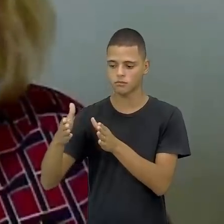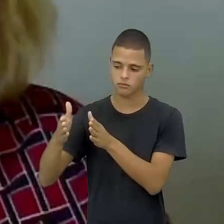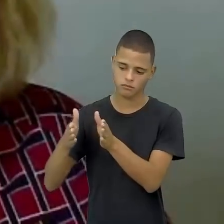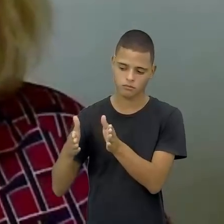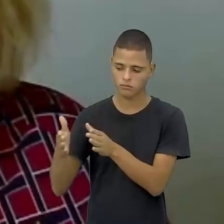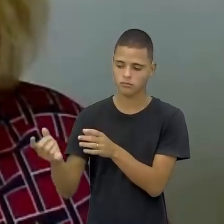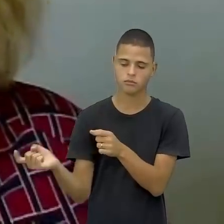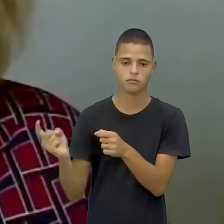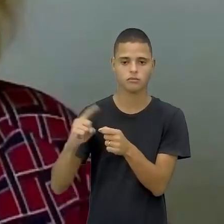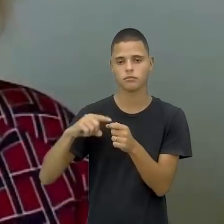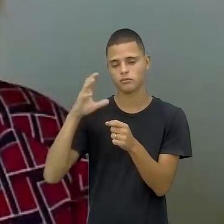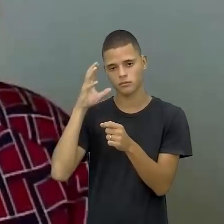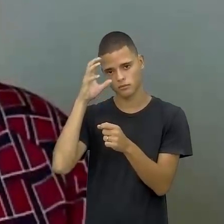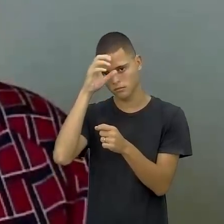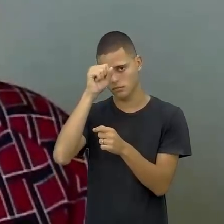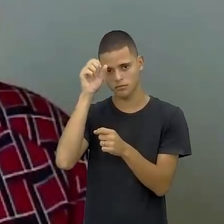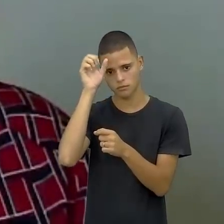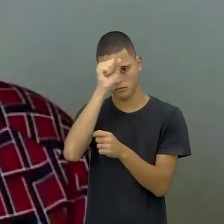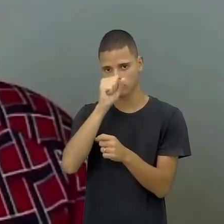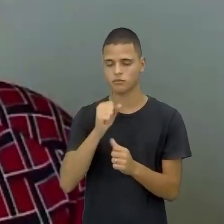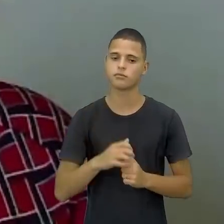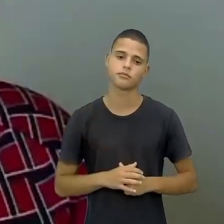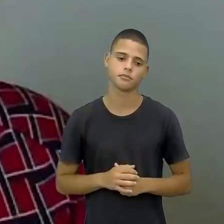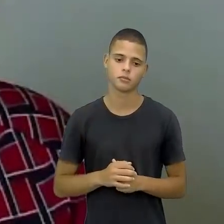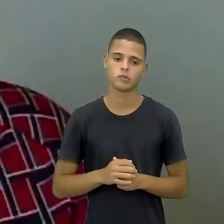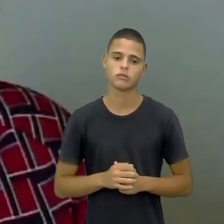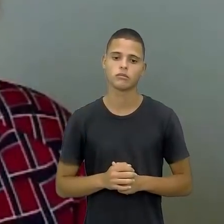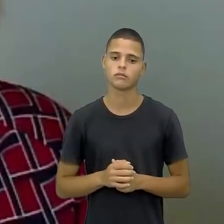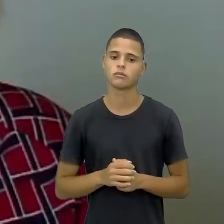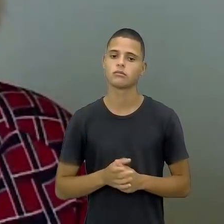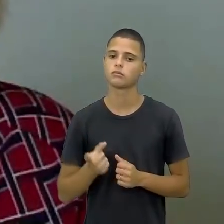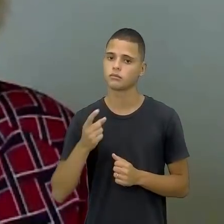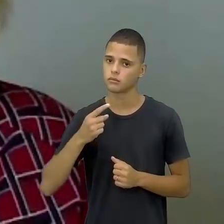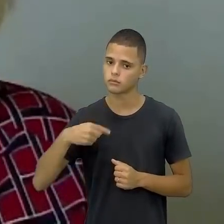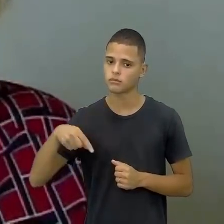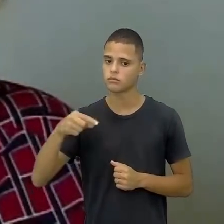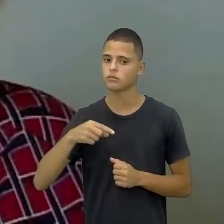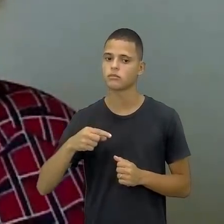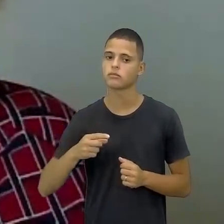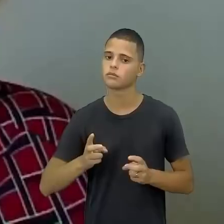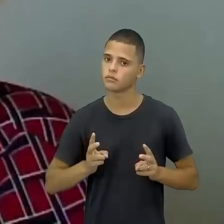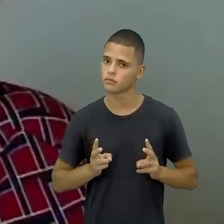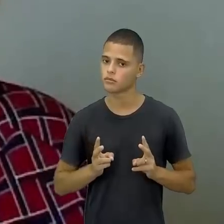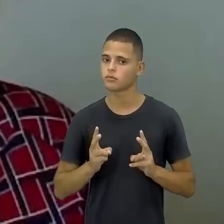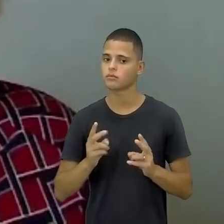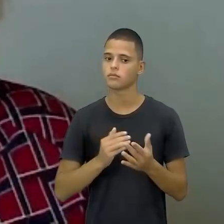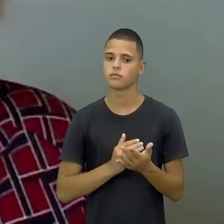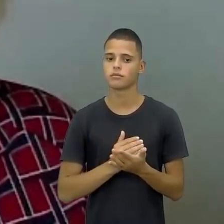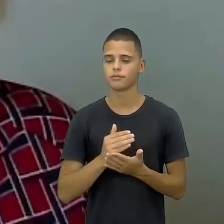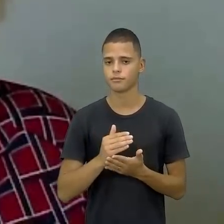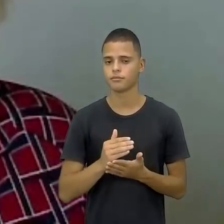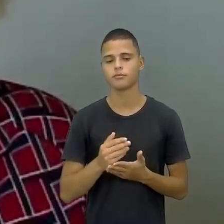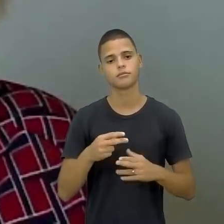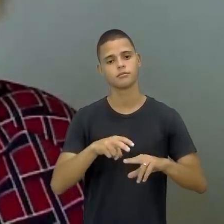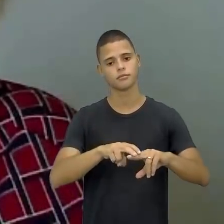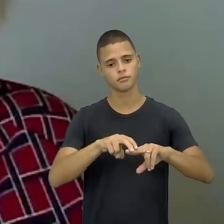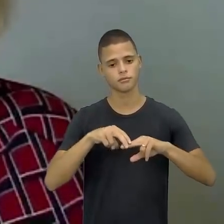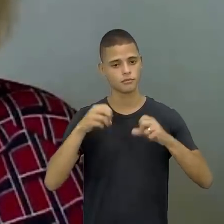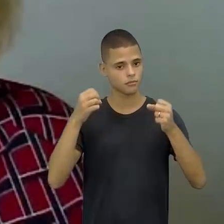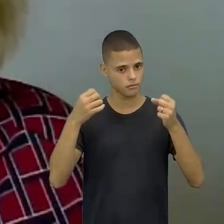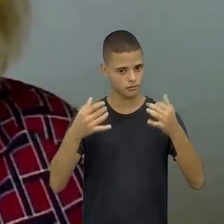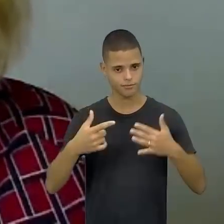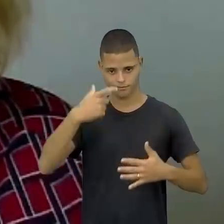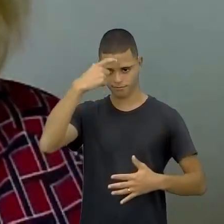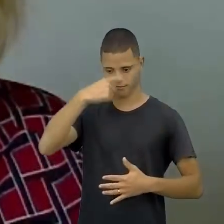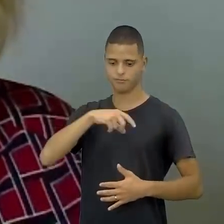das aprendizagens. Então, portanto, nós vamos aqui dar início, e para isso eu vou falar um pouquinho sobre mim. Eu sou Márcia